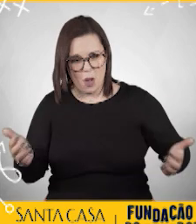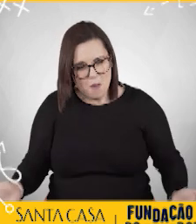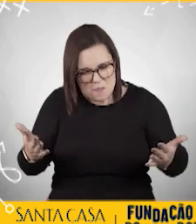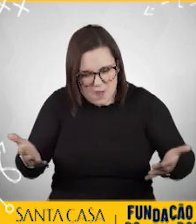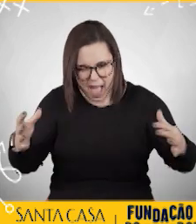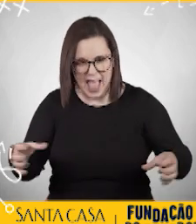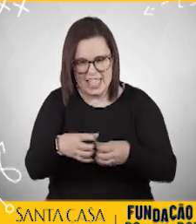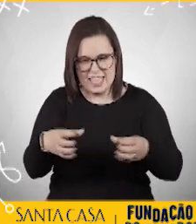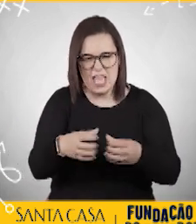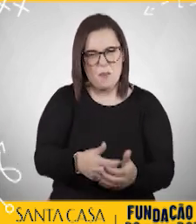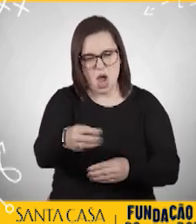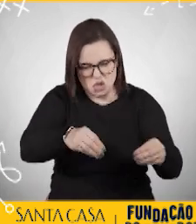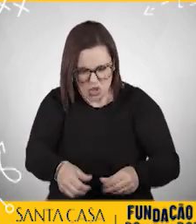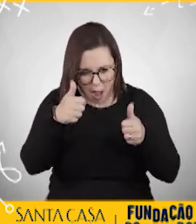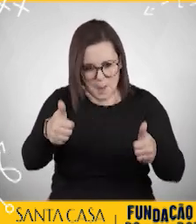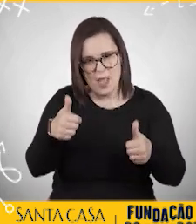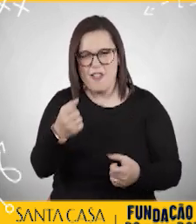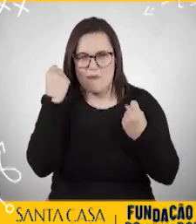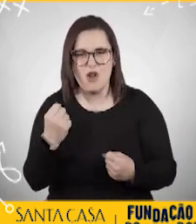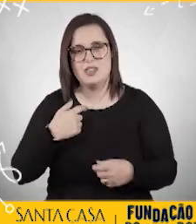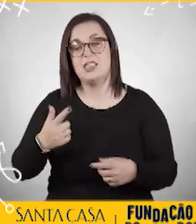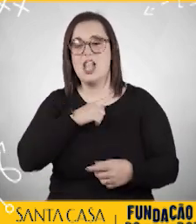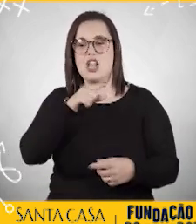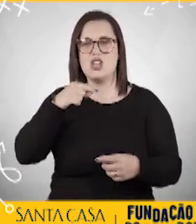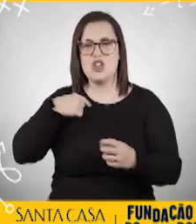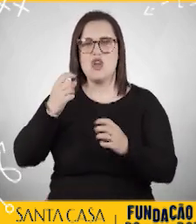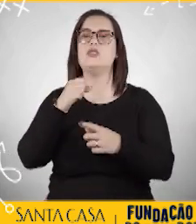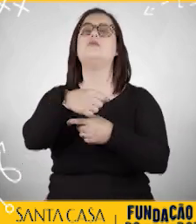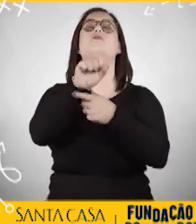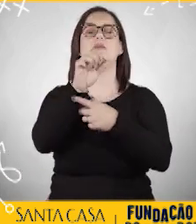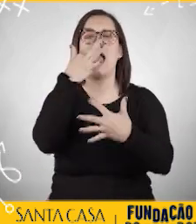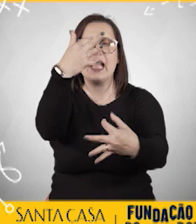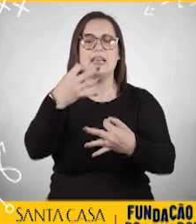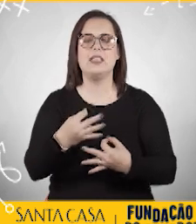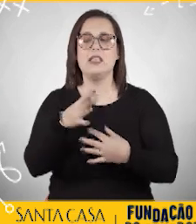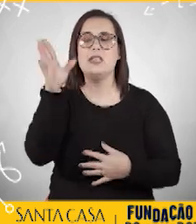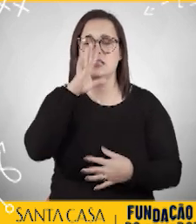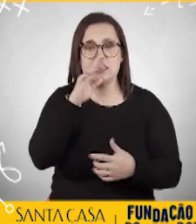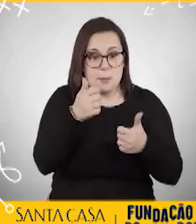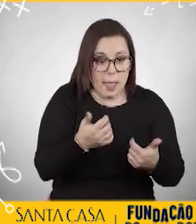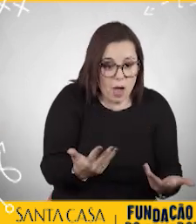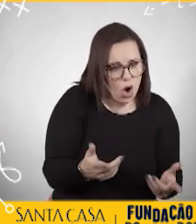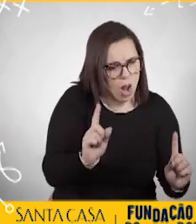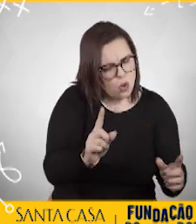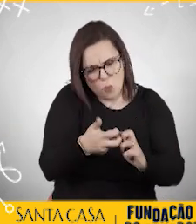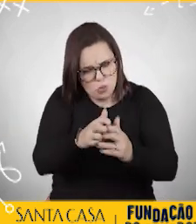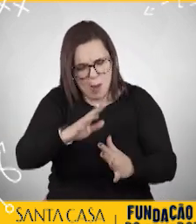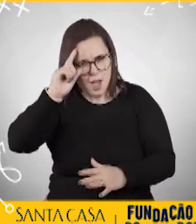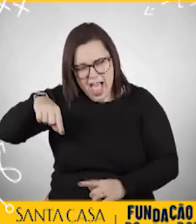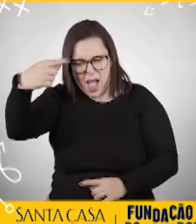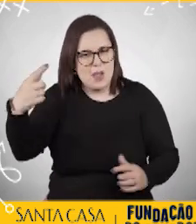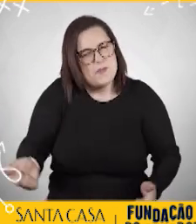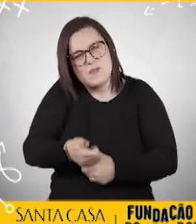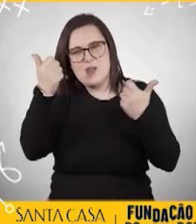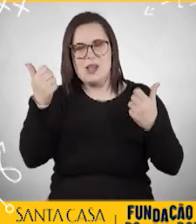esforço. Bora equipa. Bem jogado, boa atitude. Força, levanta a cabeça. Acredita. Se não saiu bem nesta jogada, sai melhor